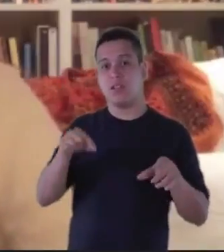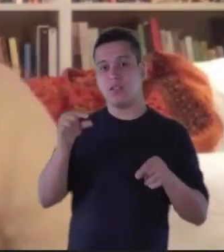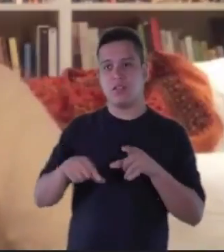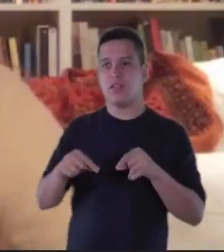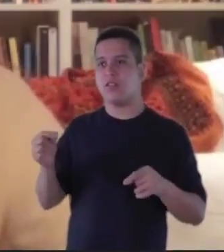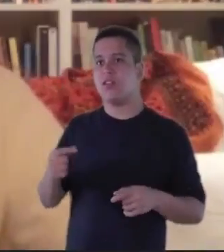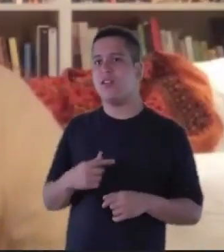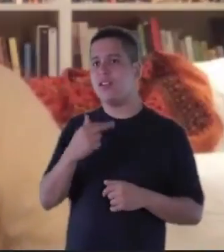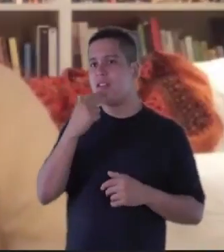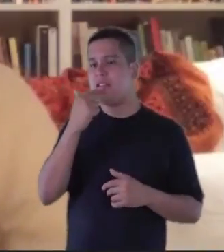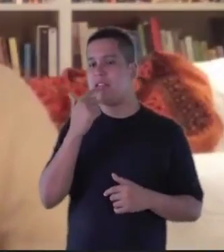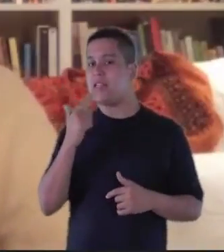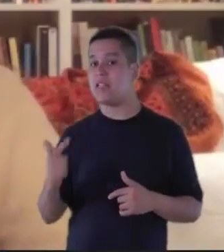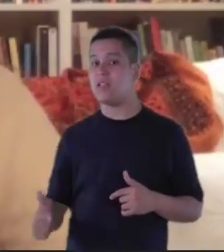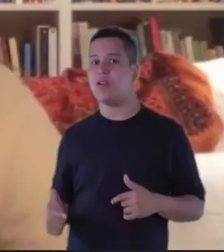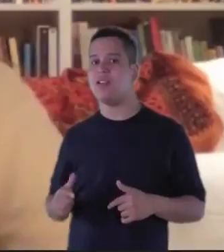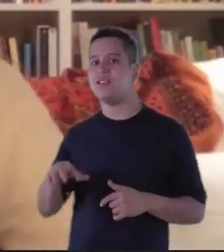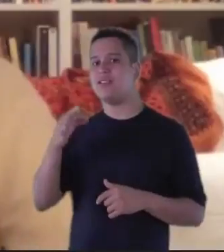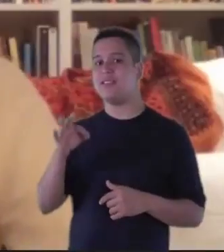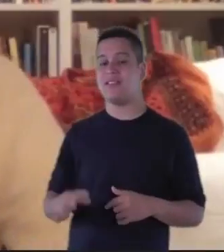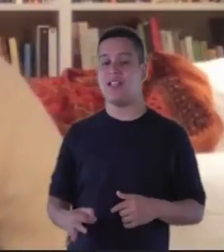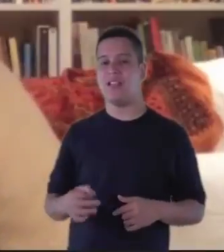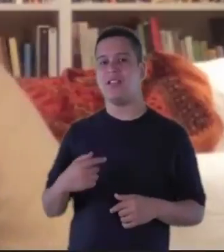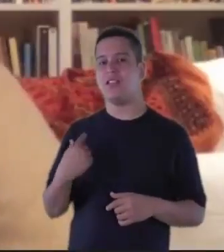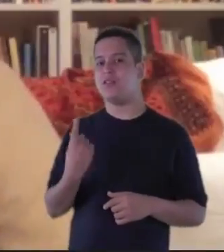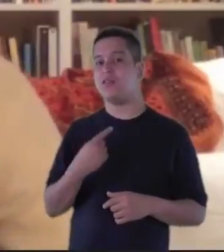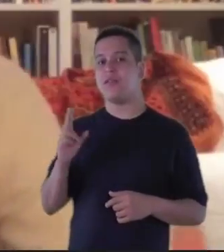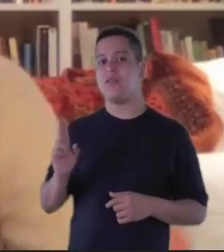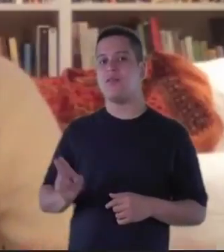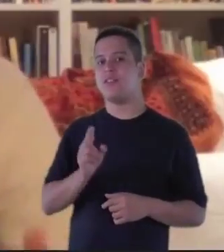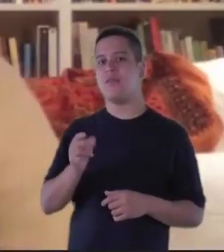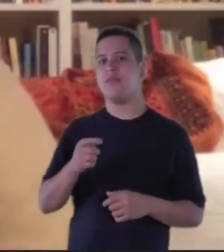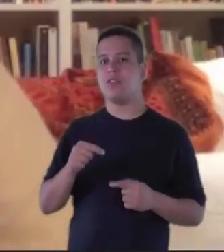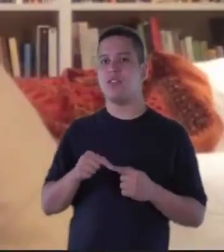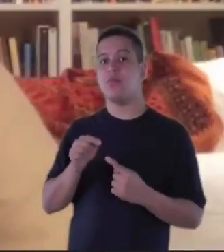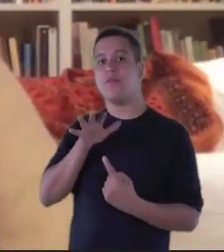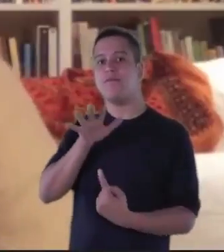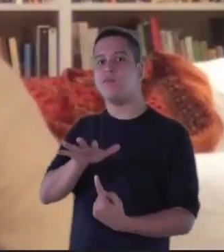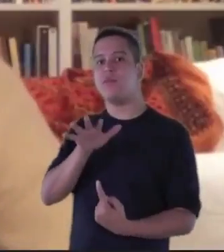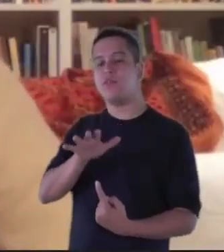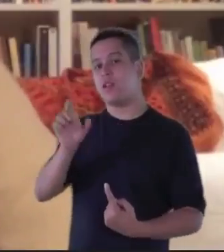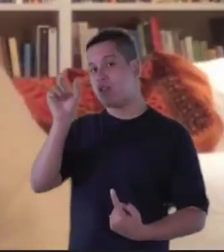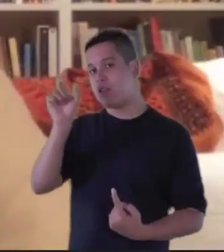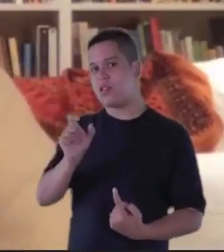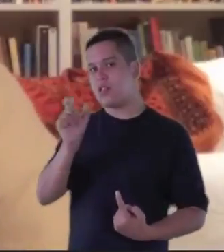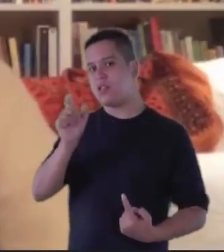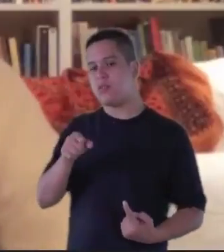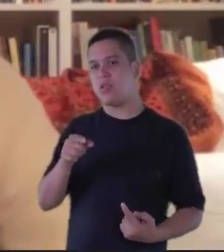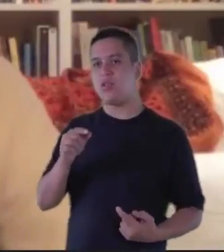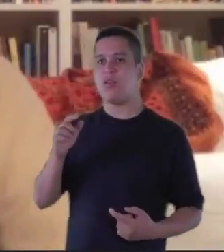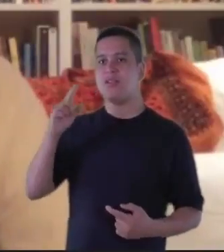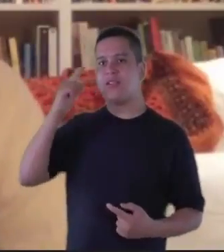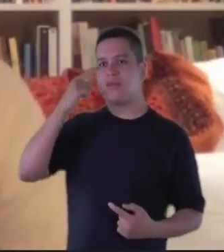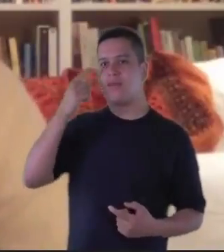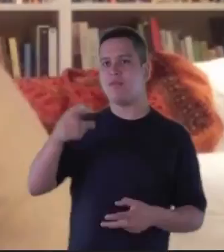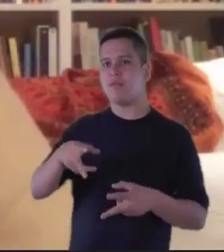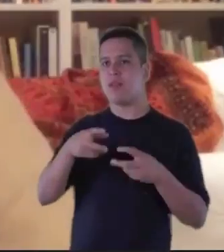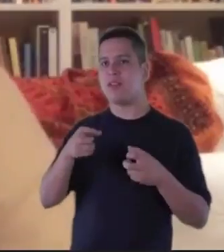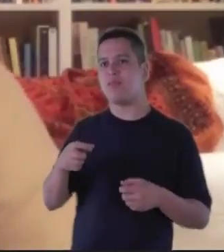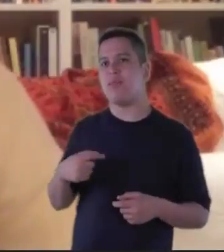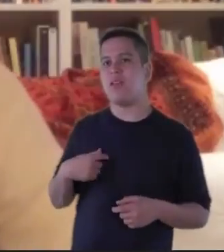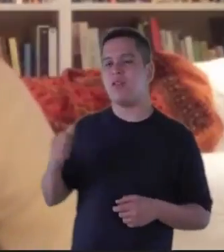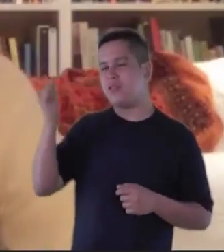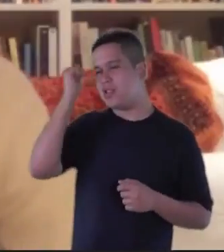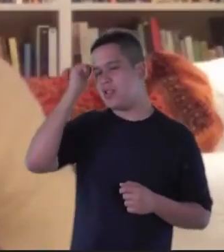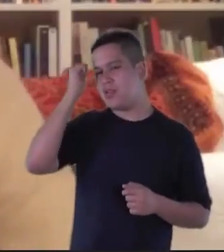de linguagem a gente vai usar para convencer aqueles que se mostraram arrependidos e que ainda estão